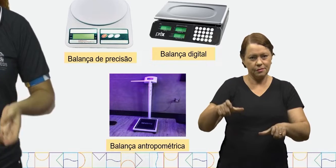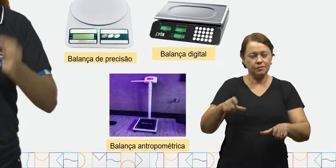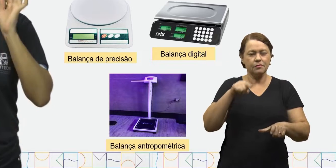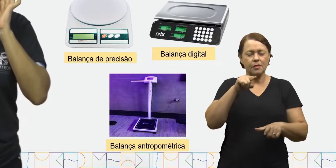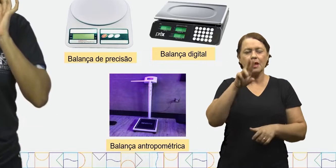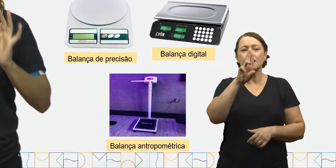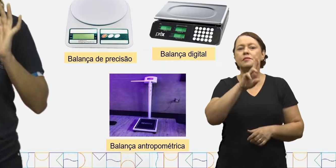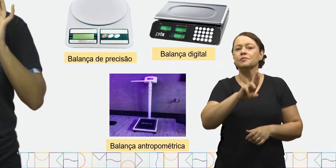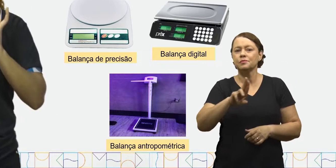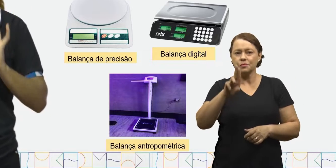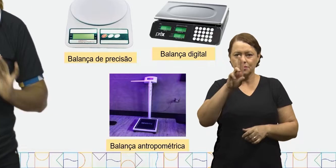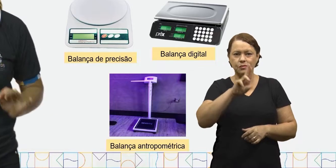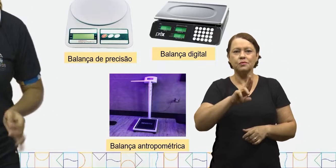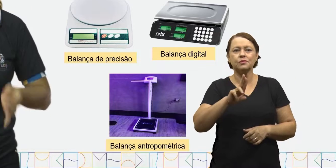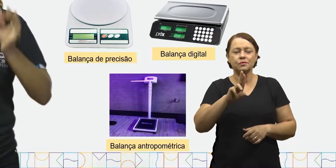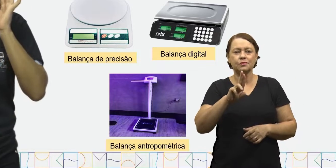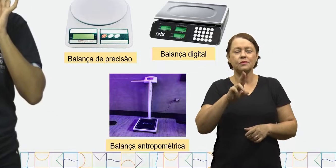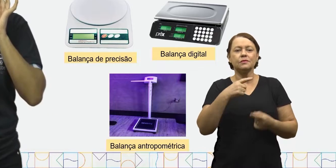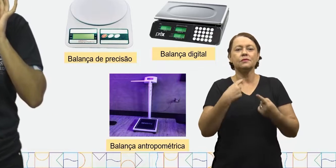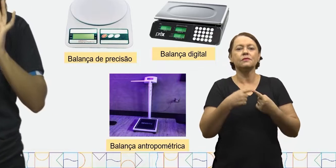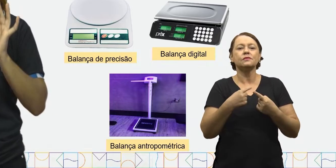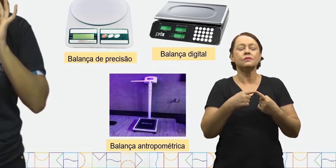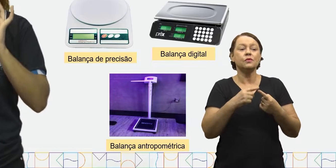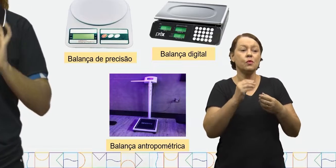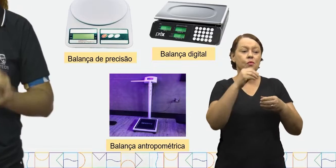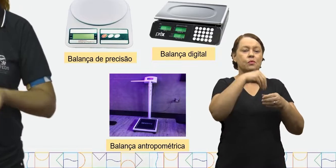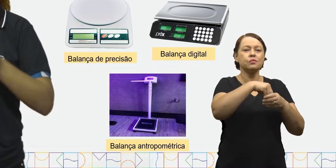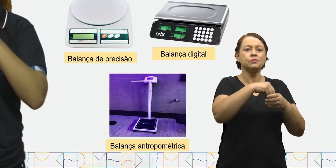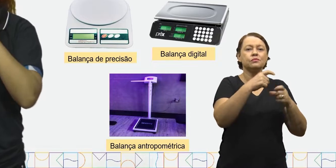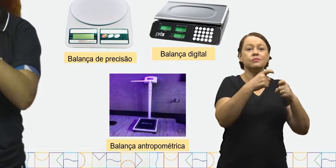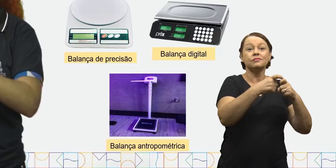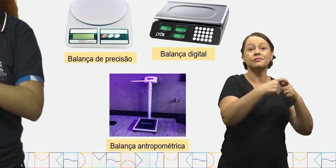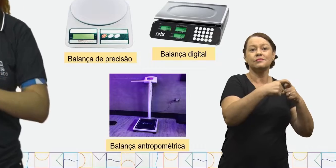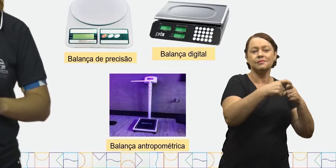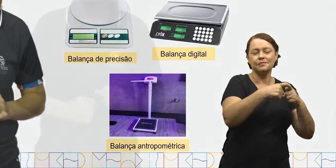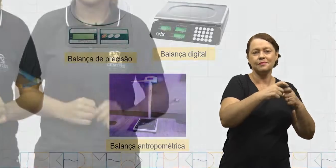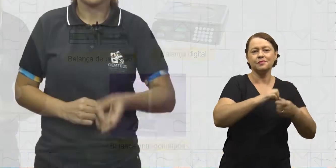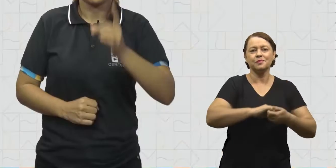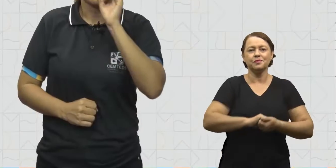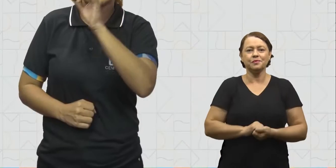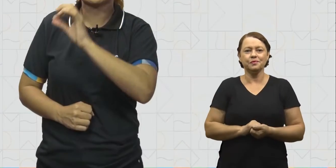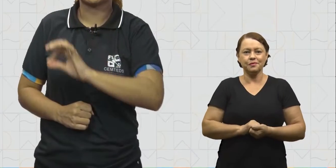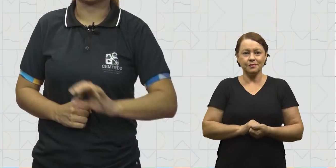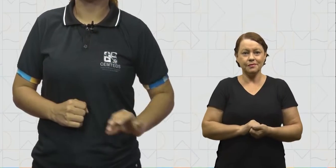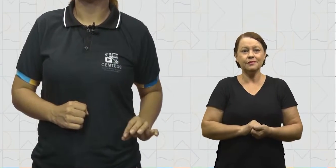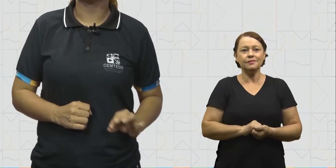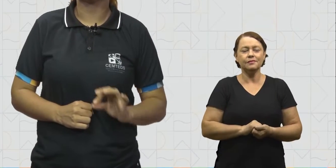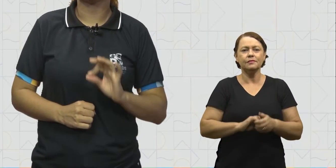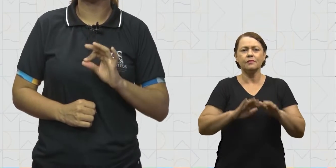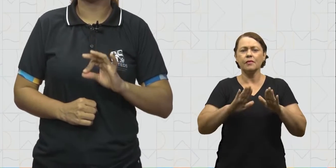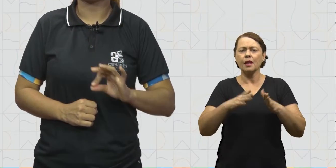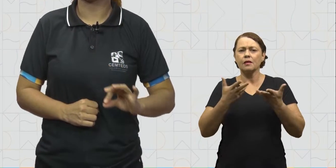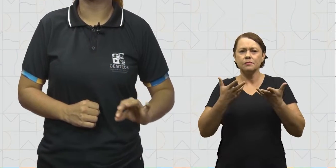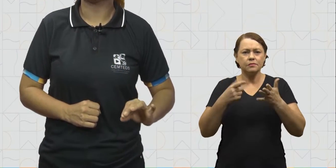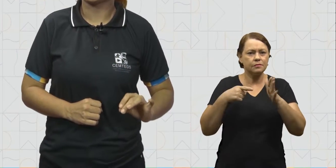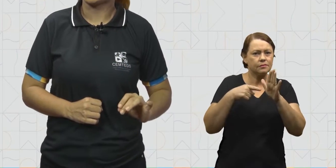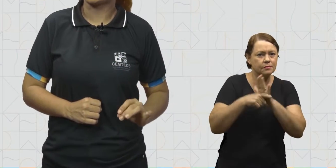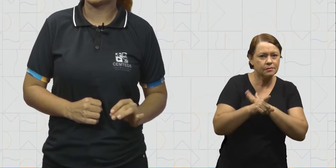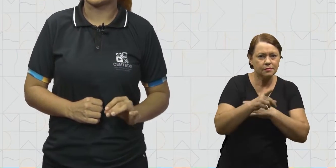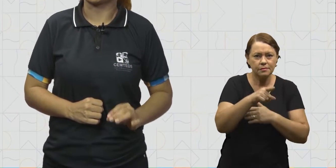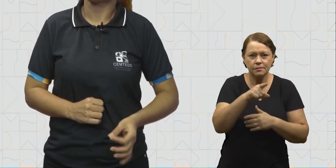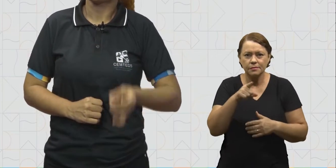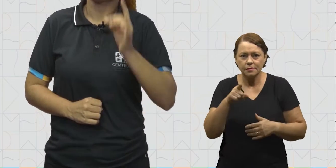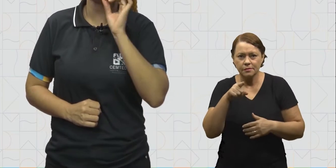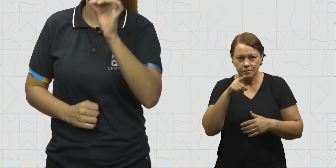pessoa. Ela é muito utilizada em consultórios médicos. Olha só, deixa eu fazer uma perguntinha